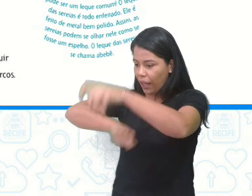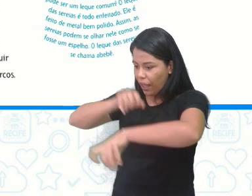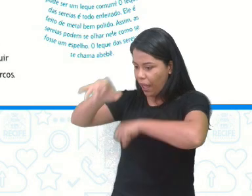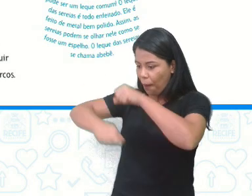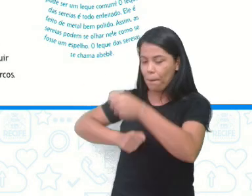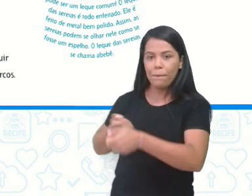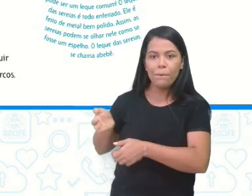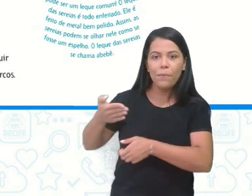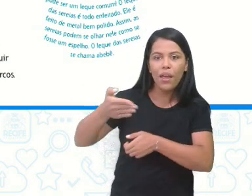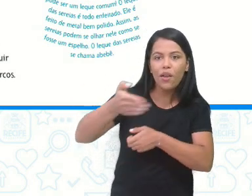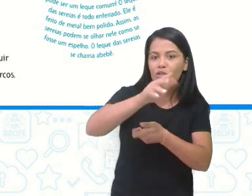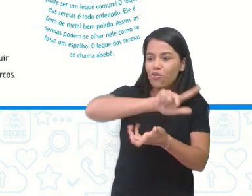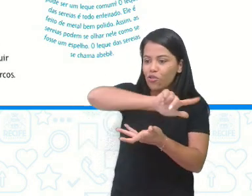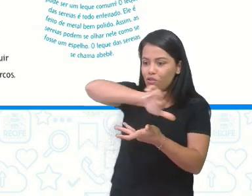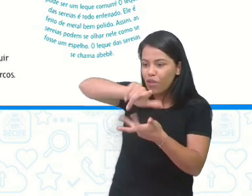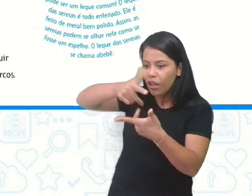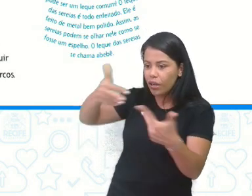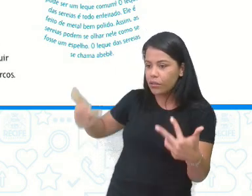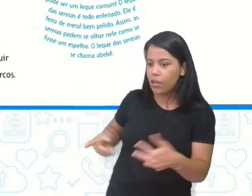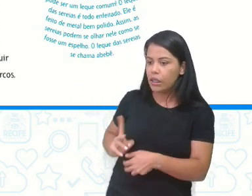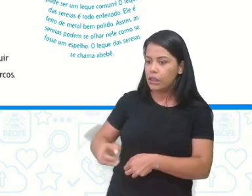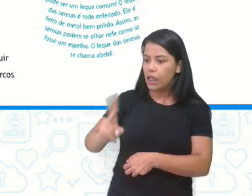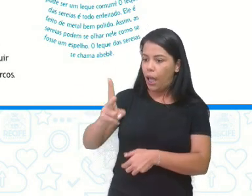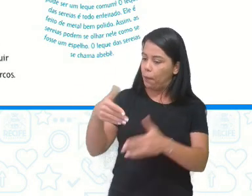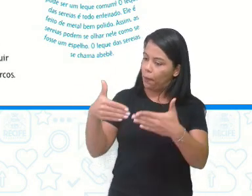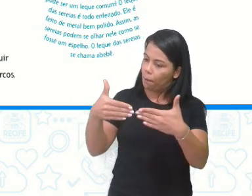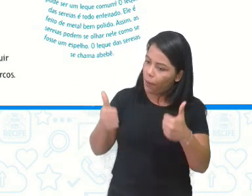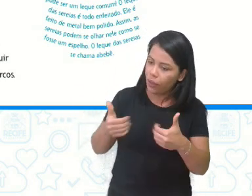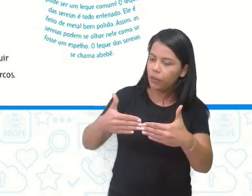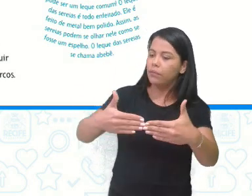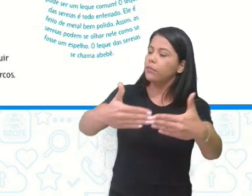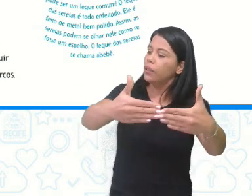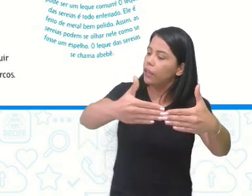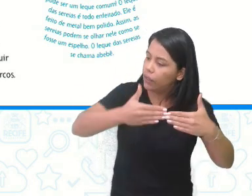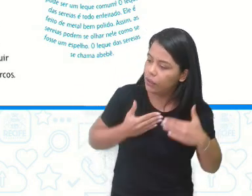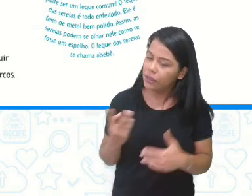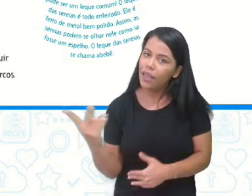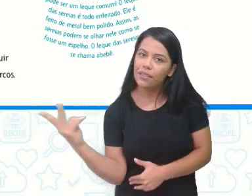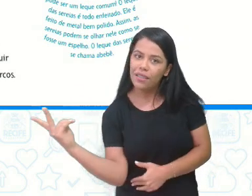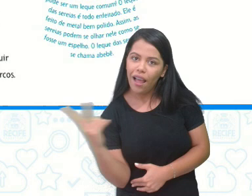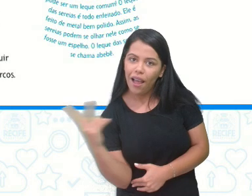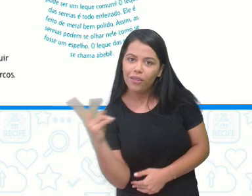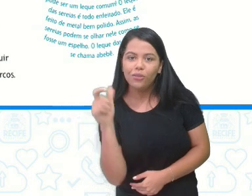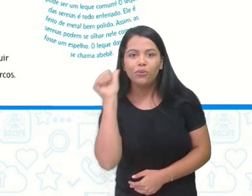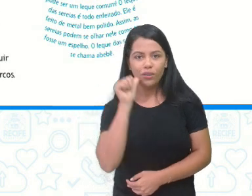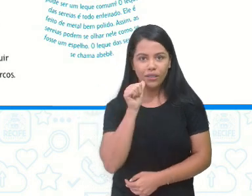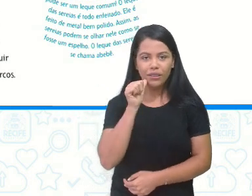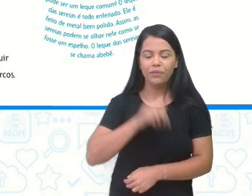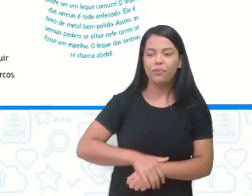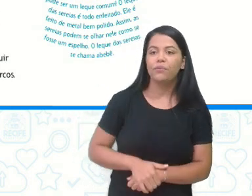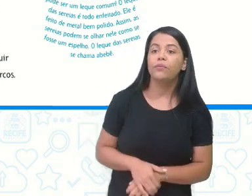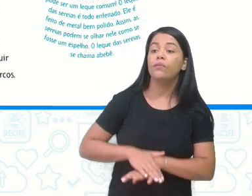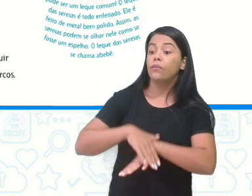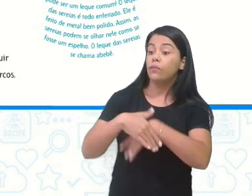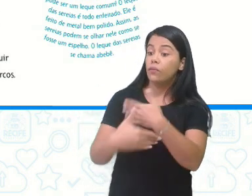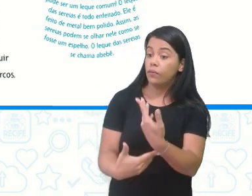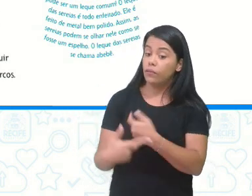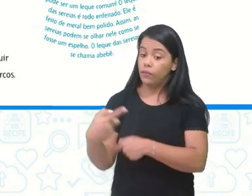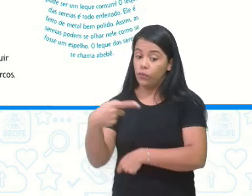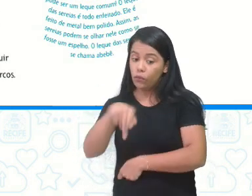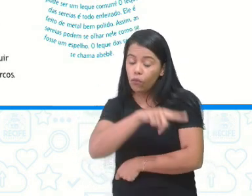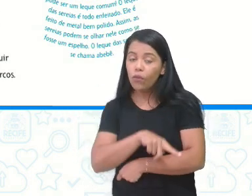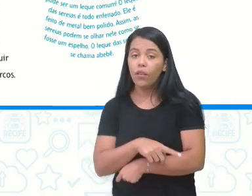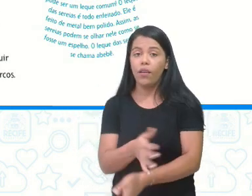demais apetrechos, sempre pedem licença às sereias, Assim, eles pretendem